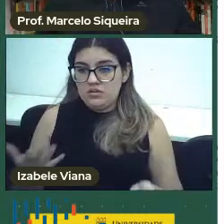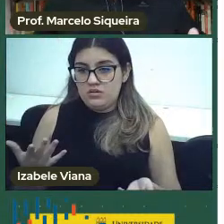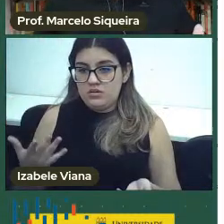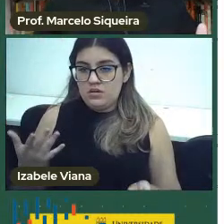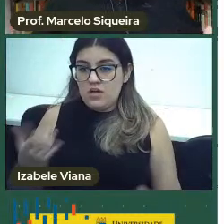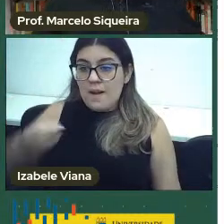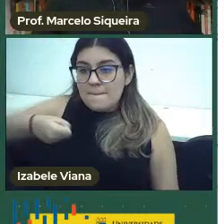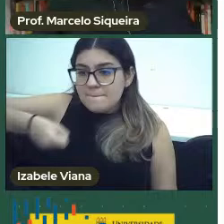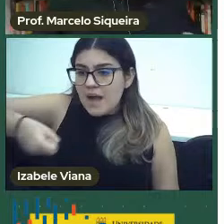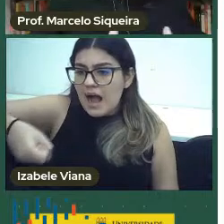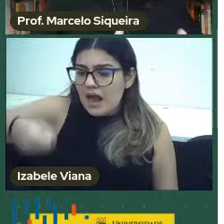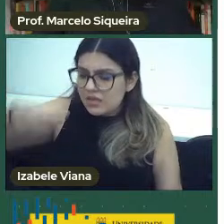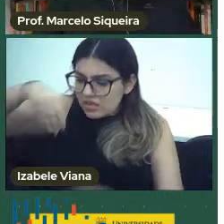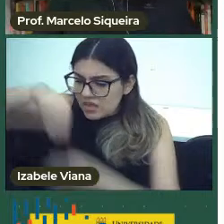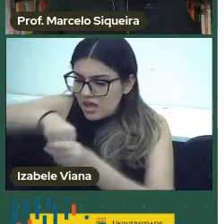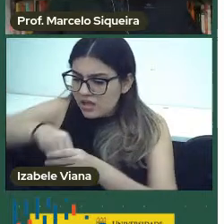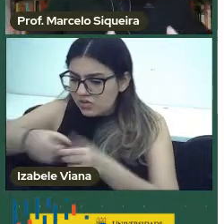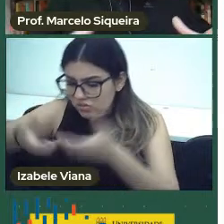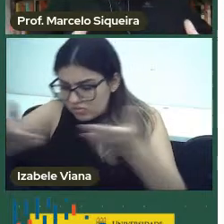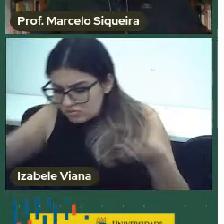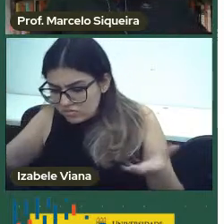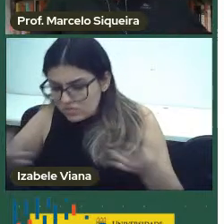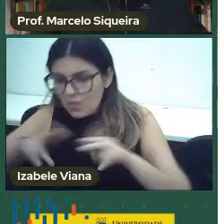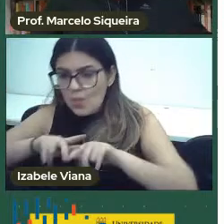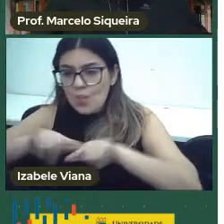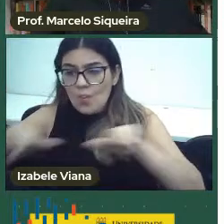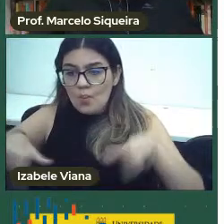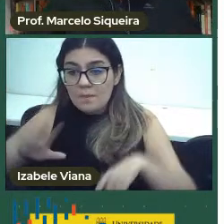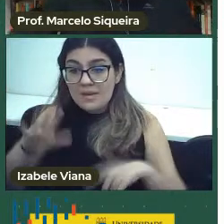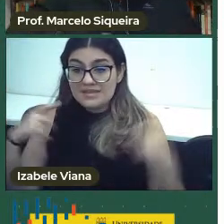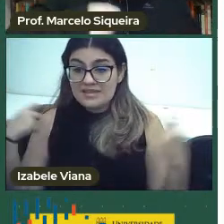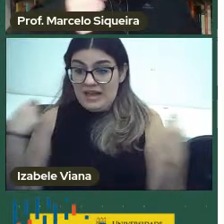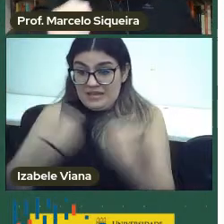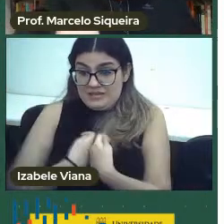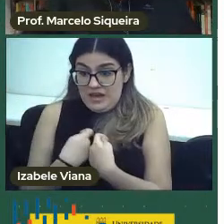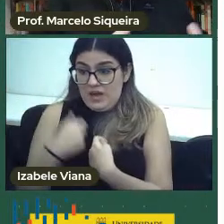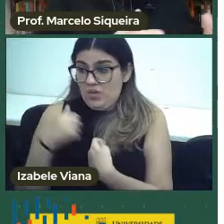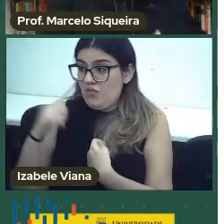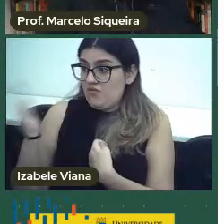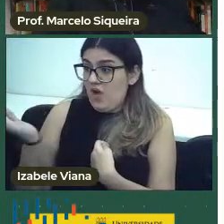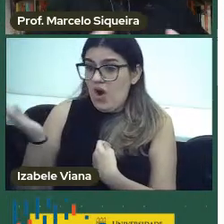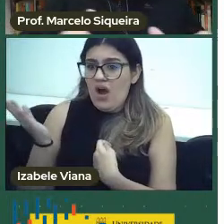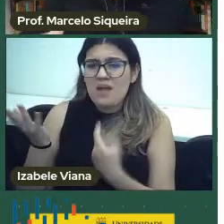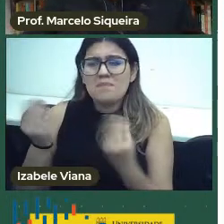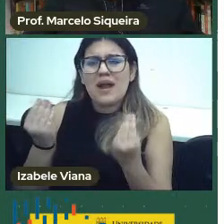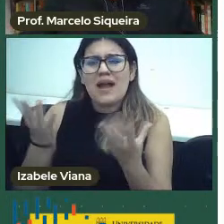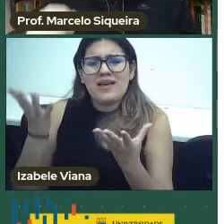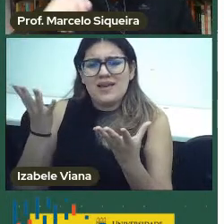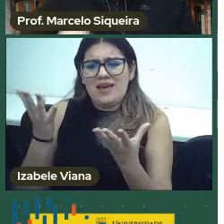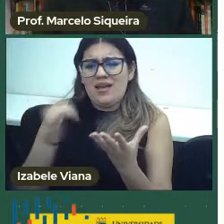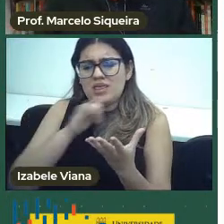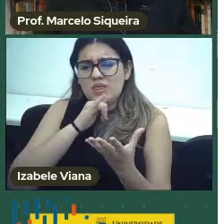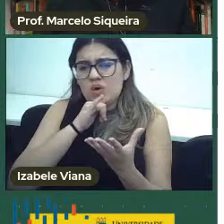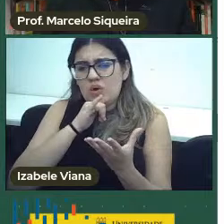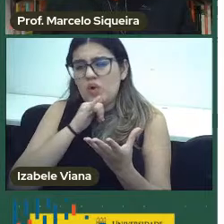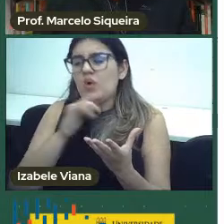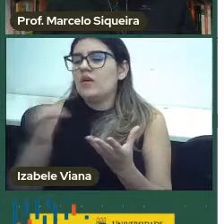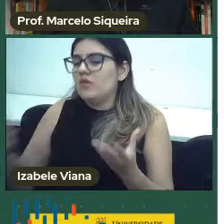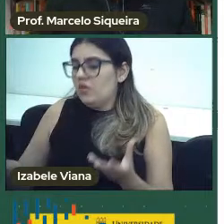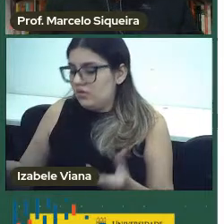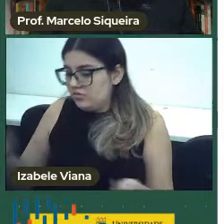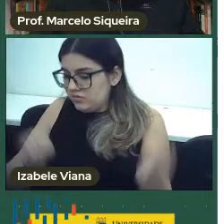vazio, mas os casacos que estão dobrados do lado de fora ocupam espaço. Então, eu vou abrir a mala, pegar os casacos, colocar na mala e